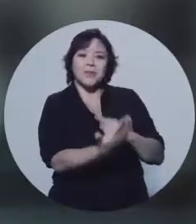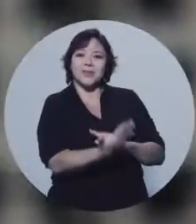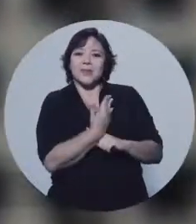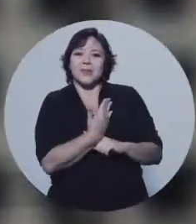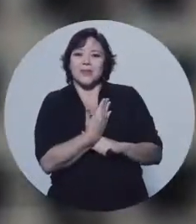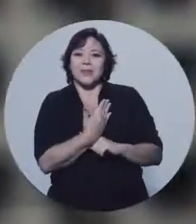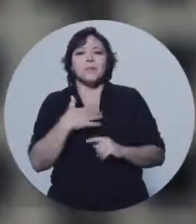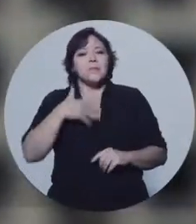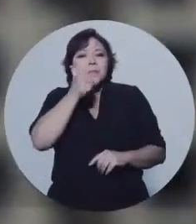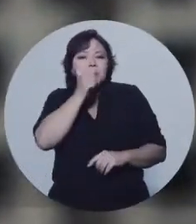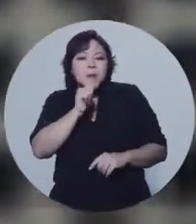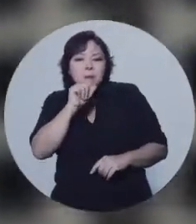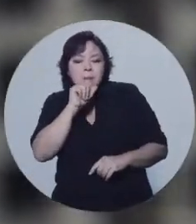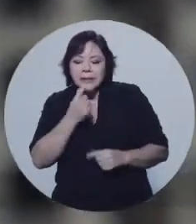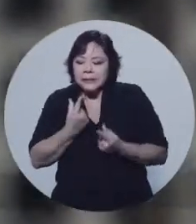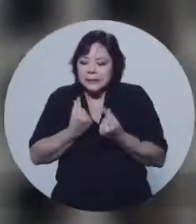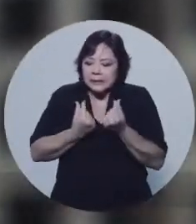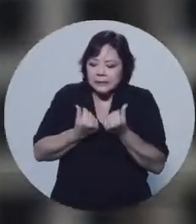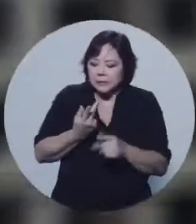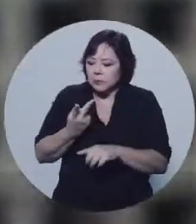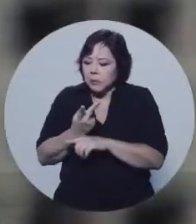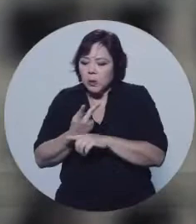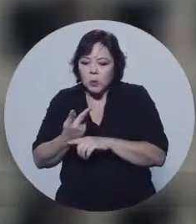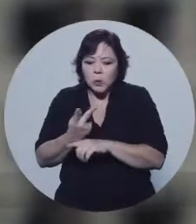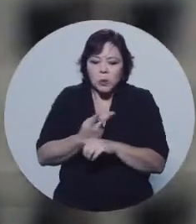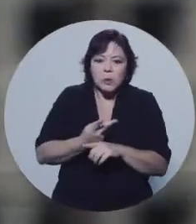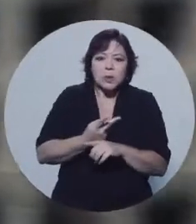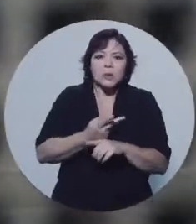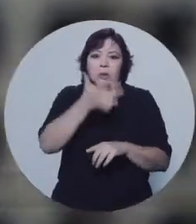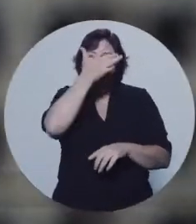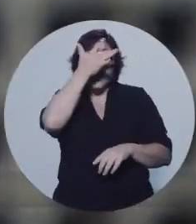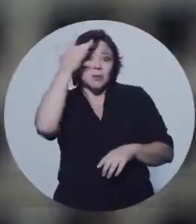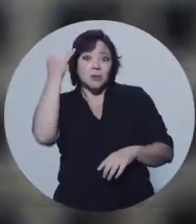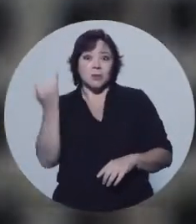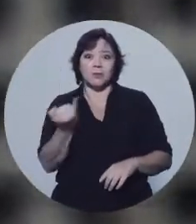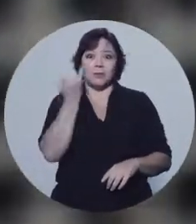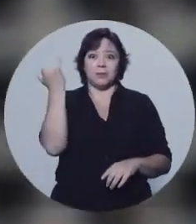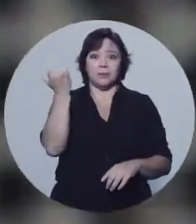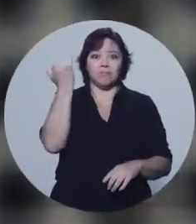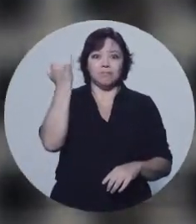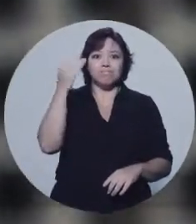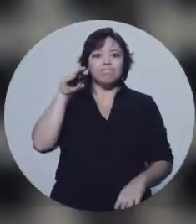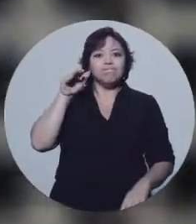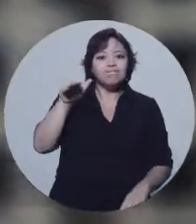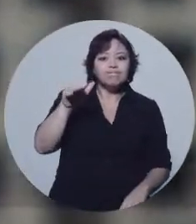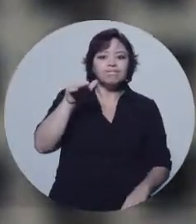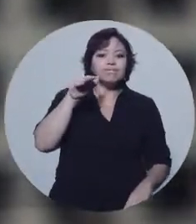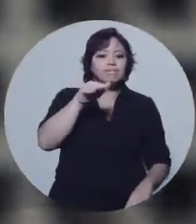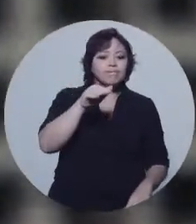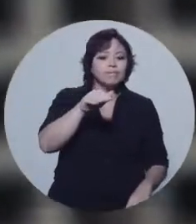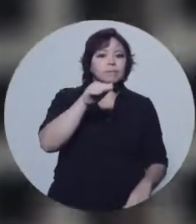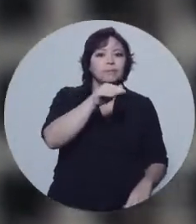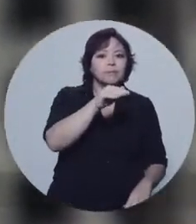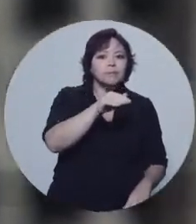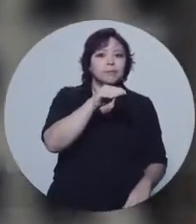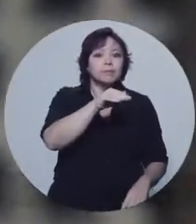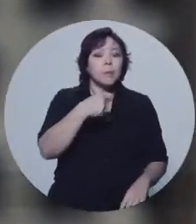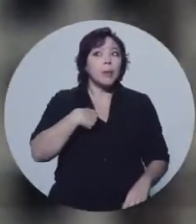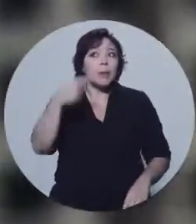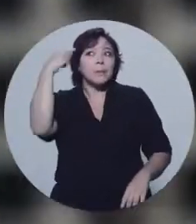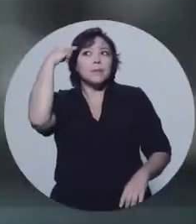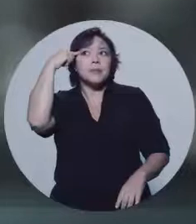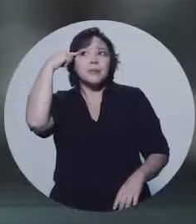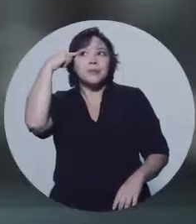família. Minha mãe procurou muitos recursos, minha mãe foi atrás de pessoas que influentes, que ela